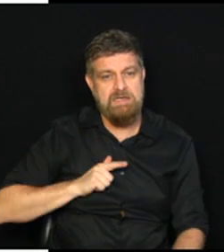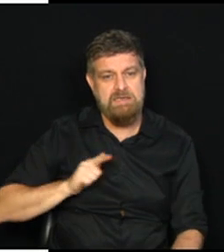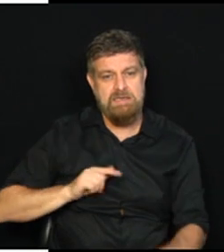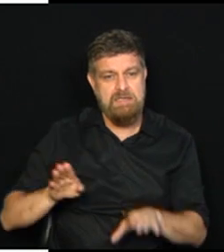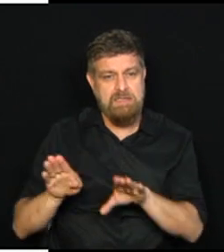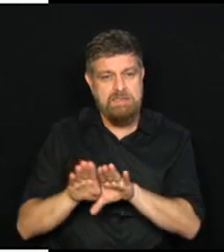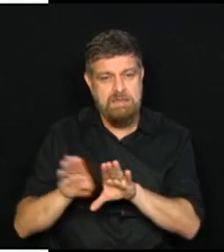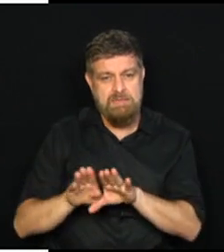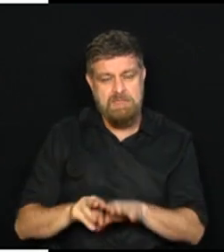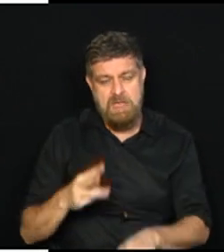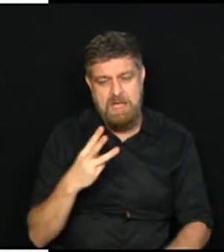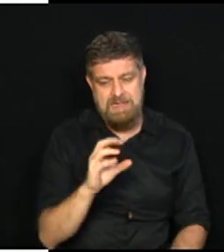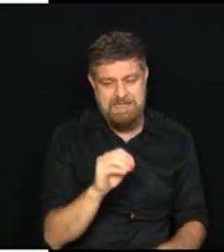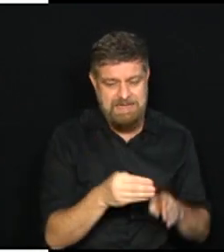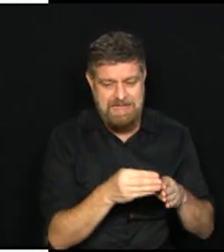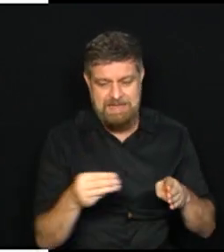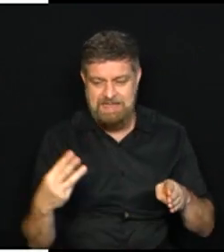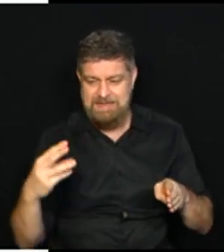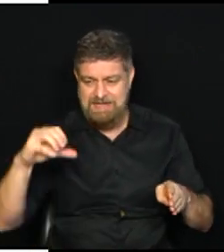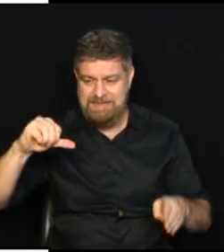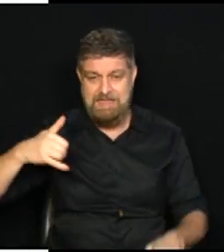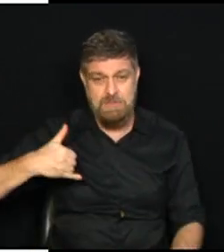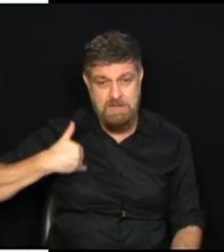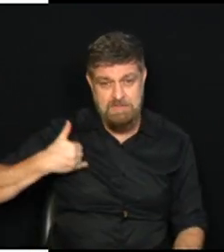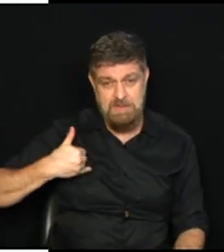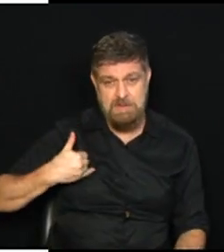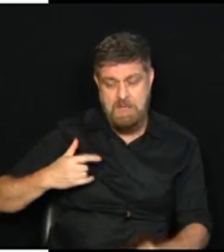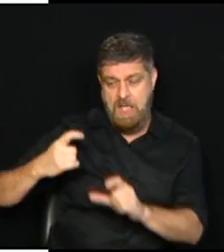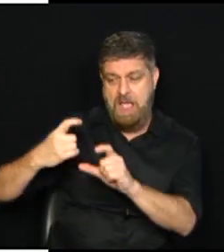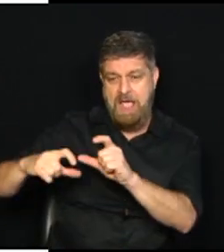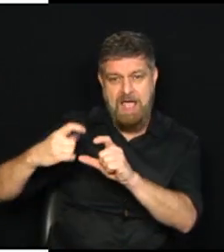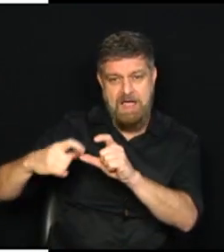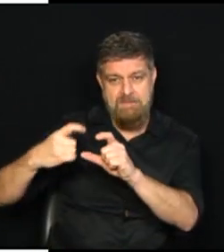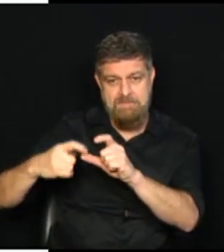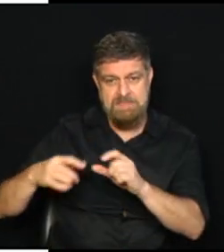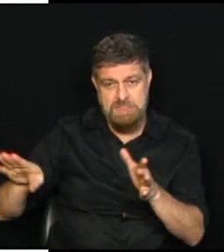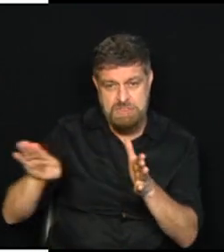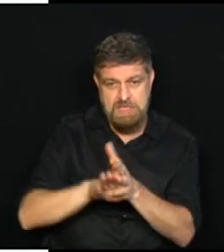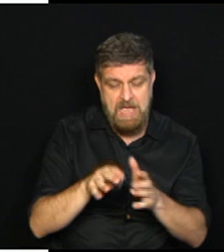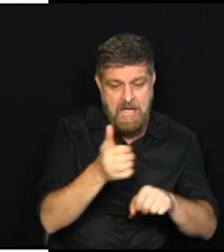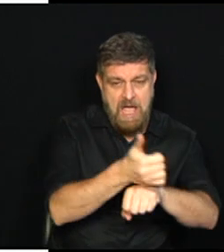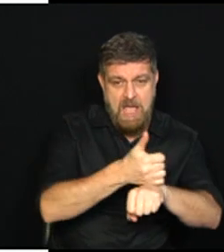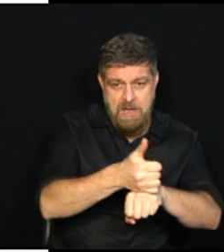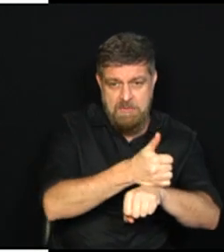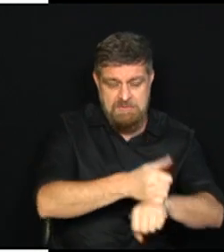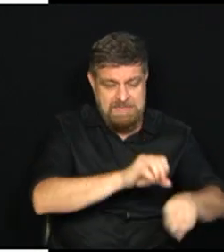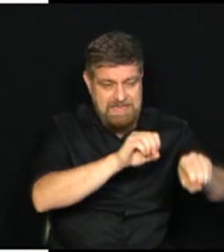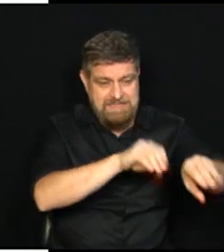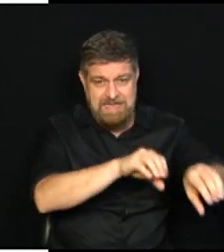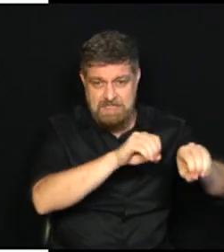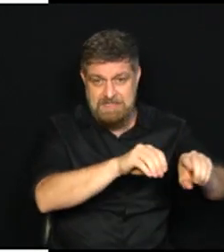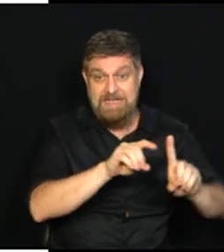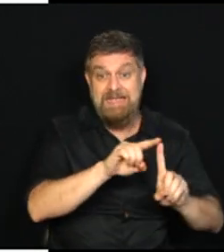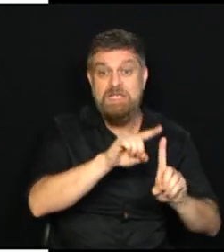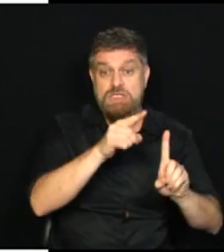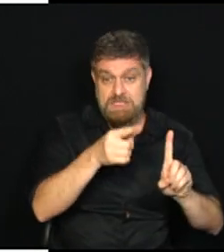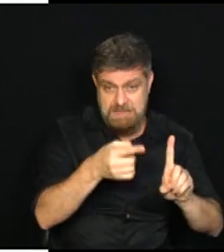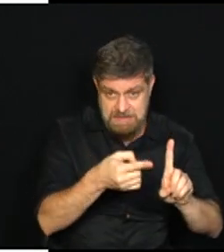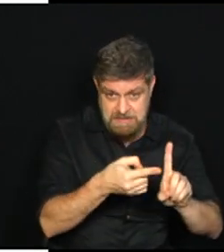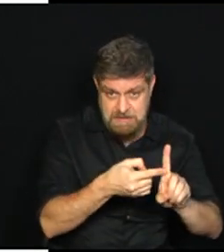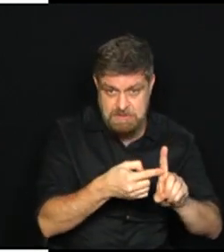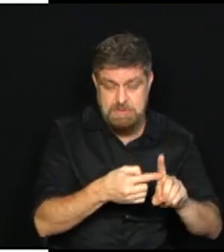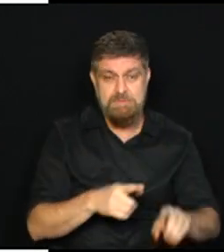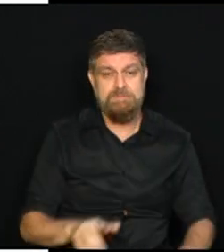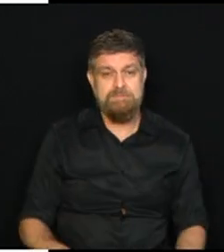de 30 a 39, porque a orientação foi que a Pfizer viesse para profissionais de educação e gestantes.